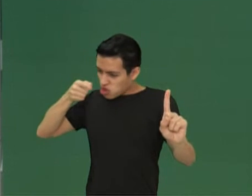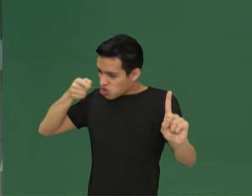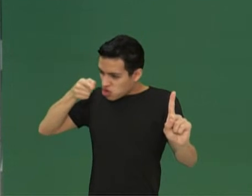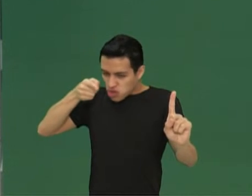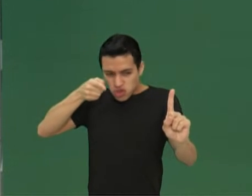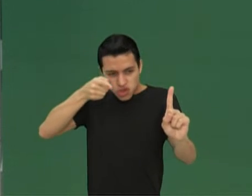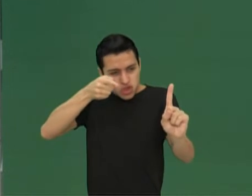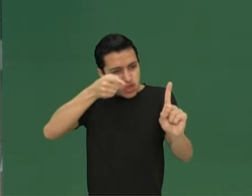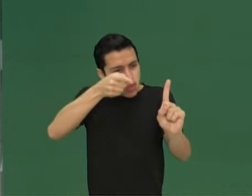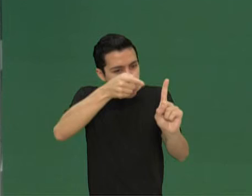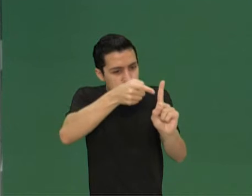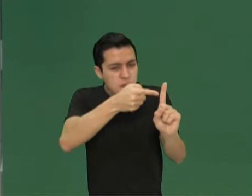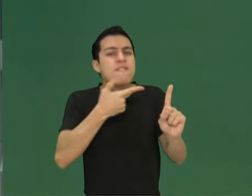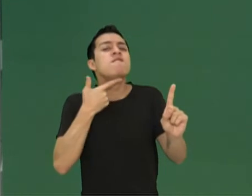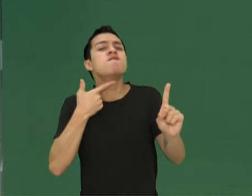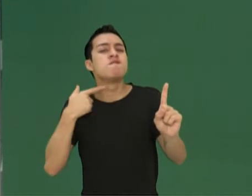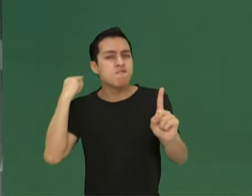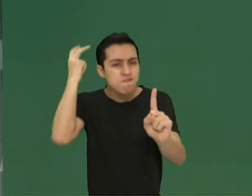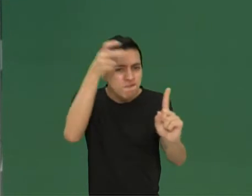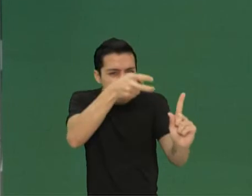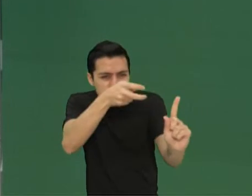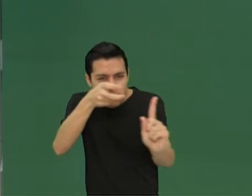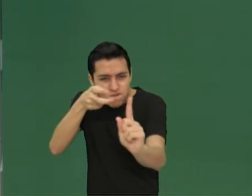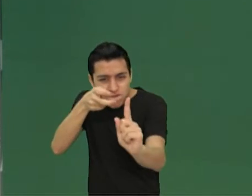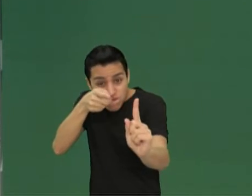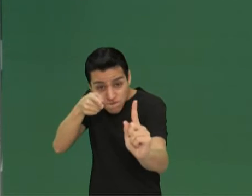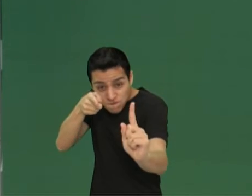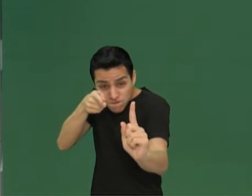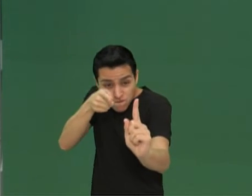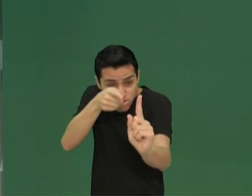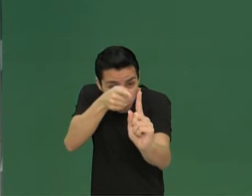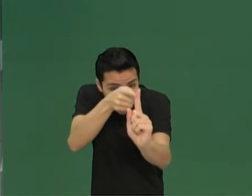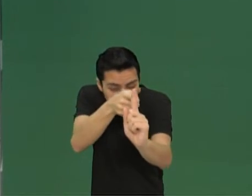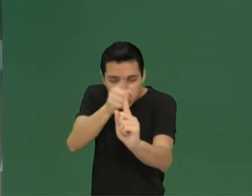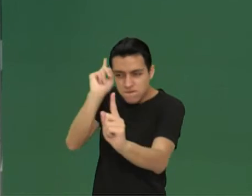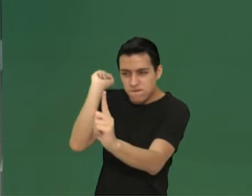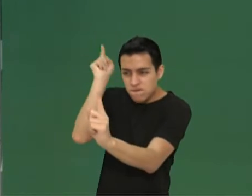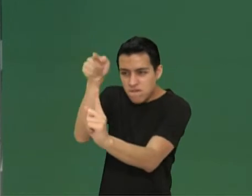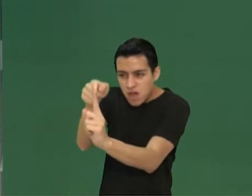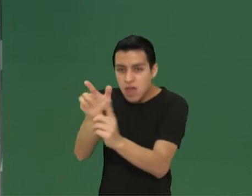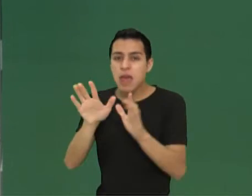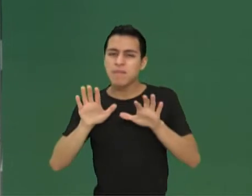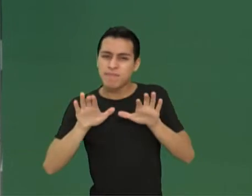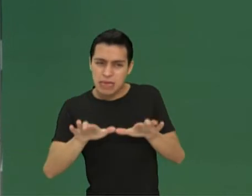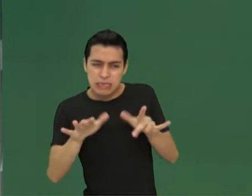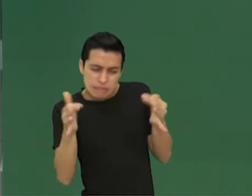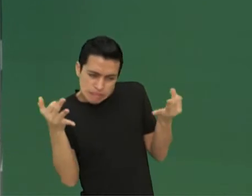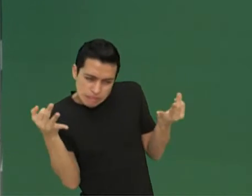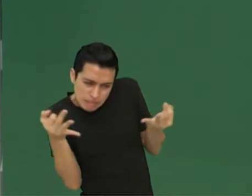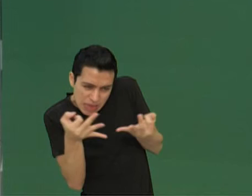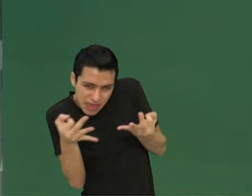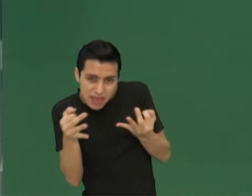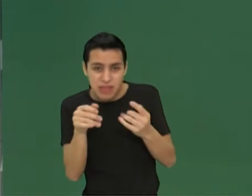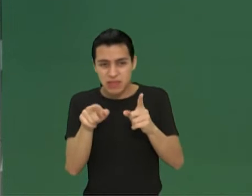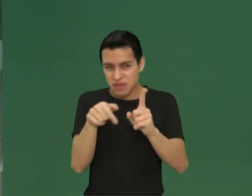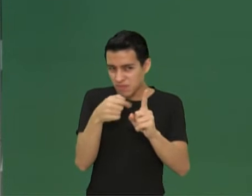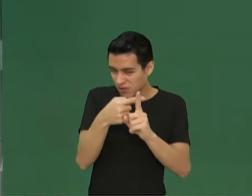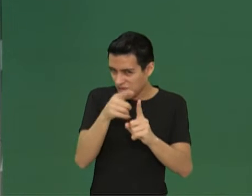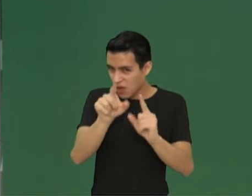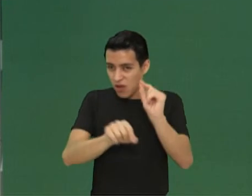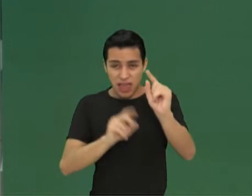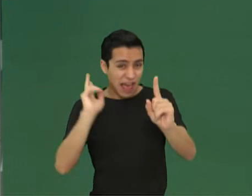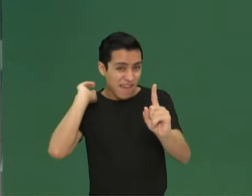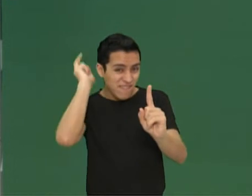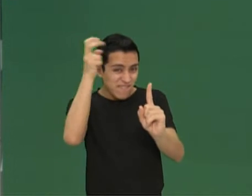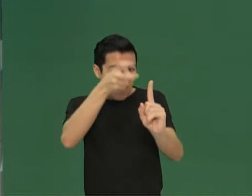o caminho da flecha até um alvo específico. Tá? Mas isso ocorre de maneira mais exata, a flecha acerta exatamente,